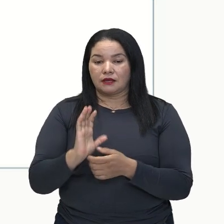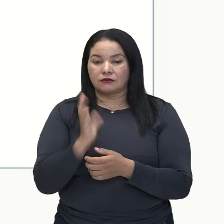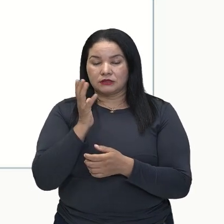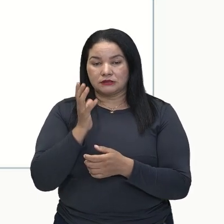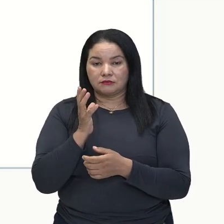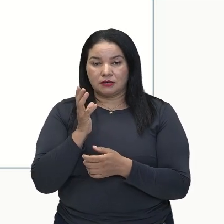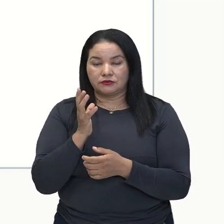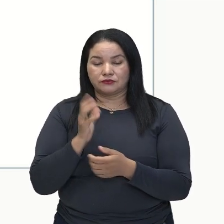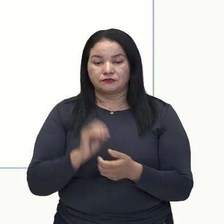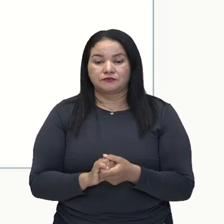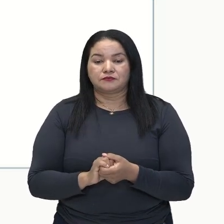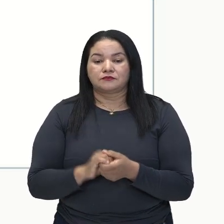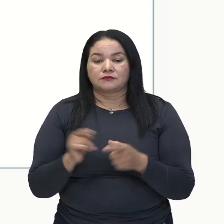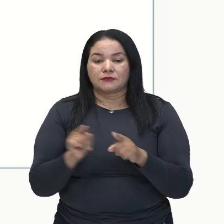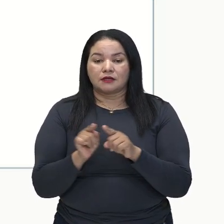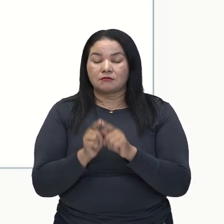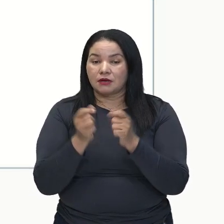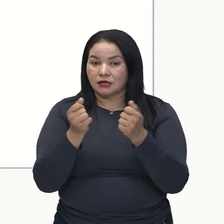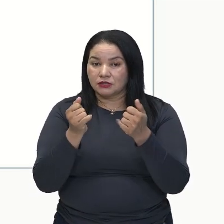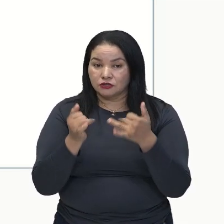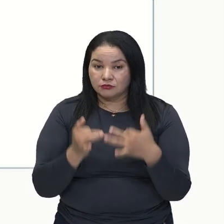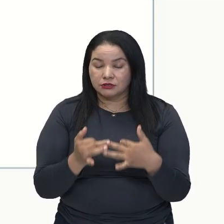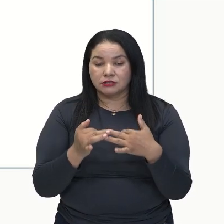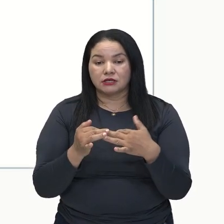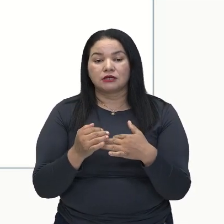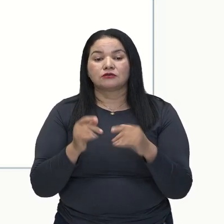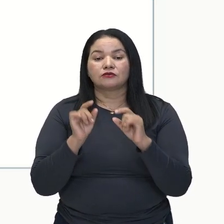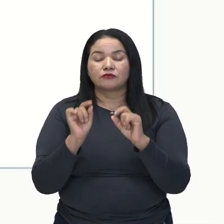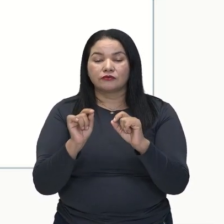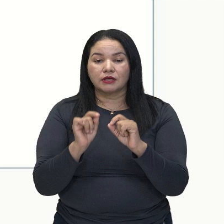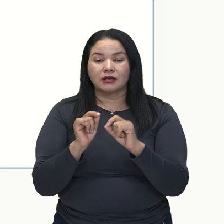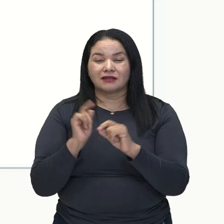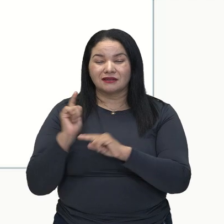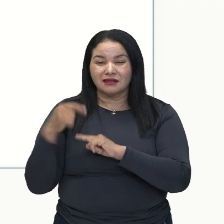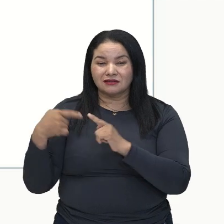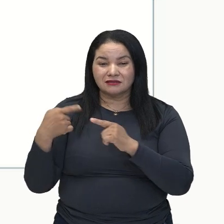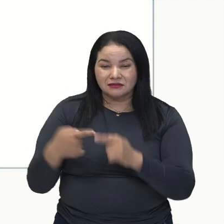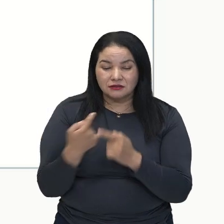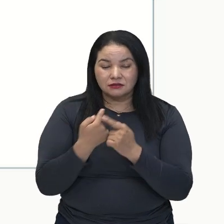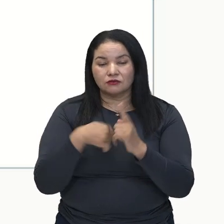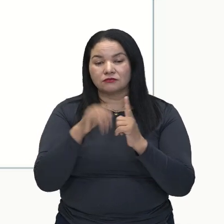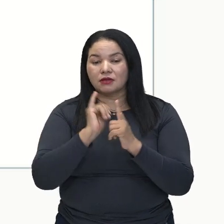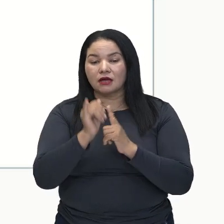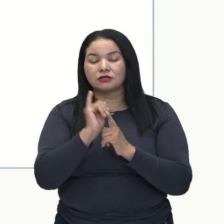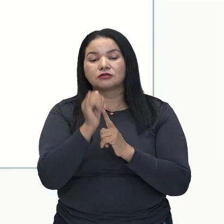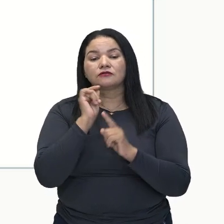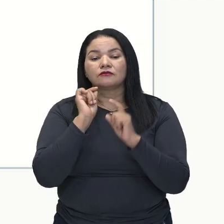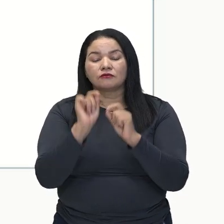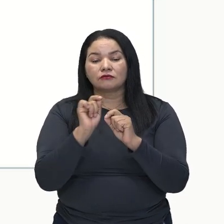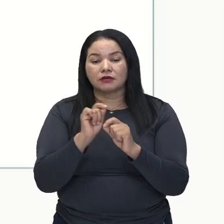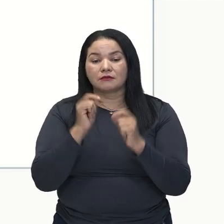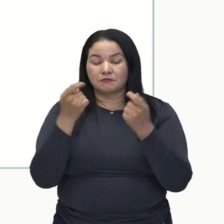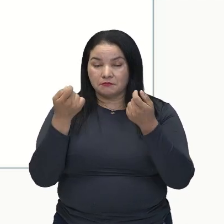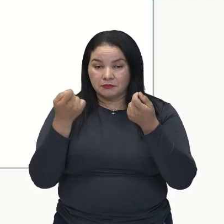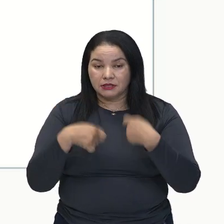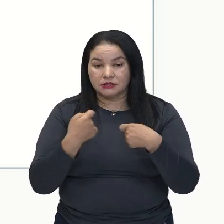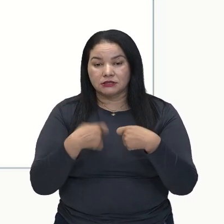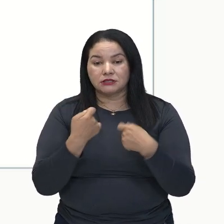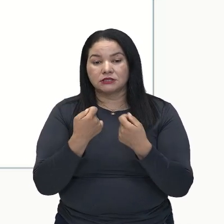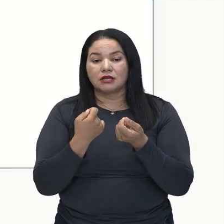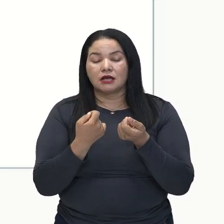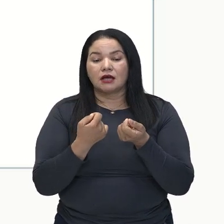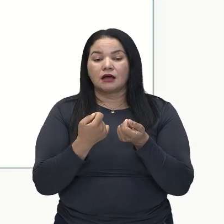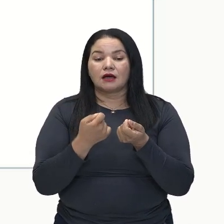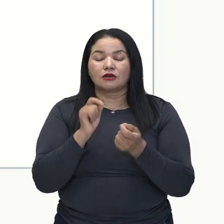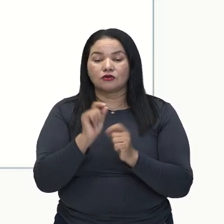romance específico, Cinzas do Norte. Só que eu estou falando sobre tradição narrativa. Então essa tradição ela precisa também estar em outros